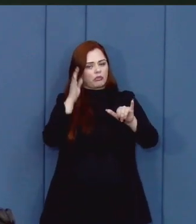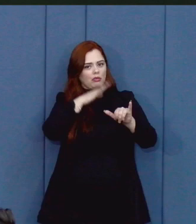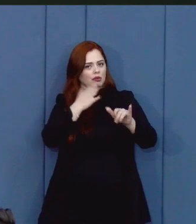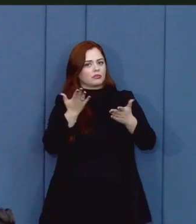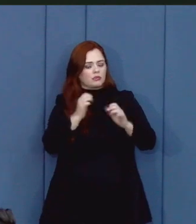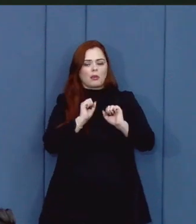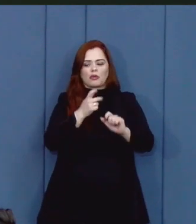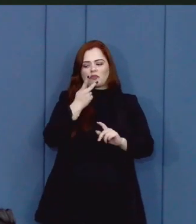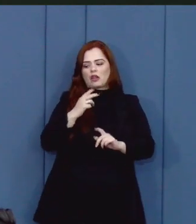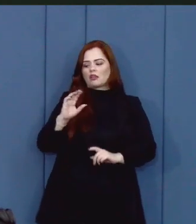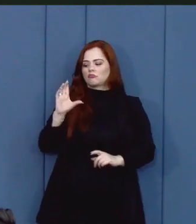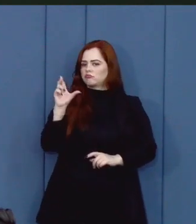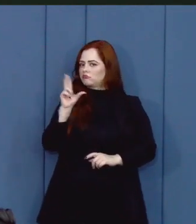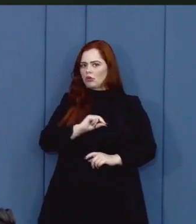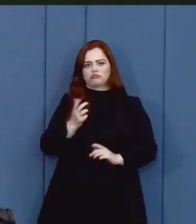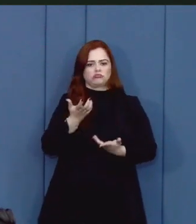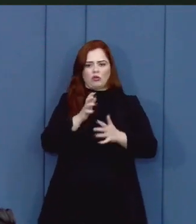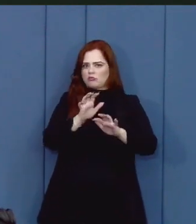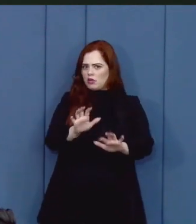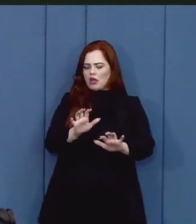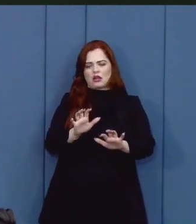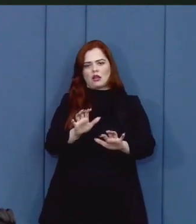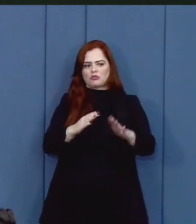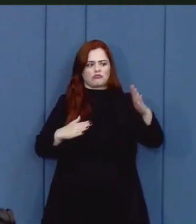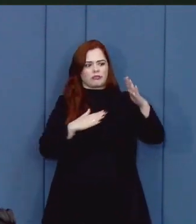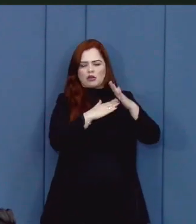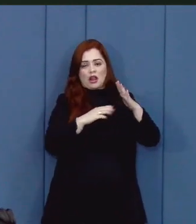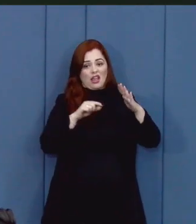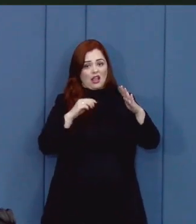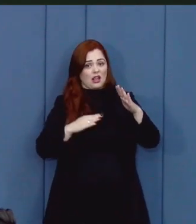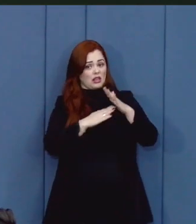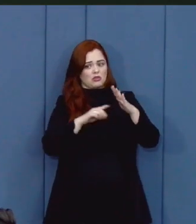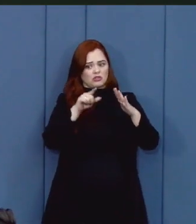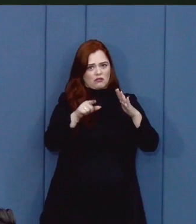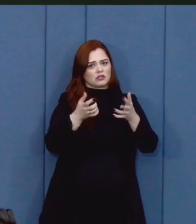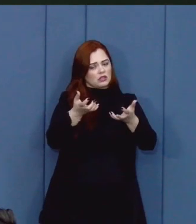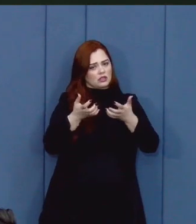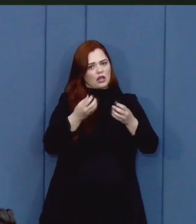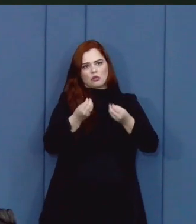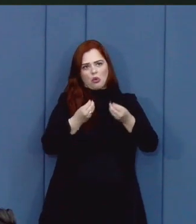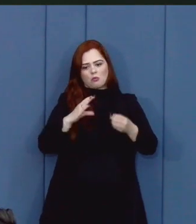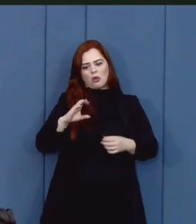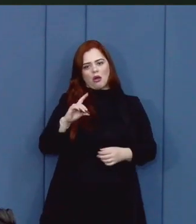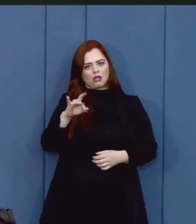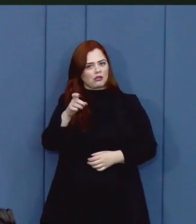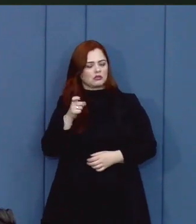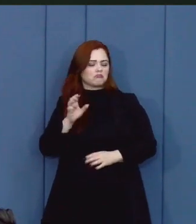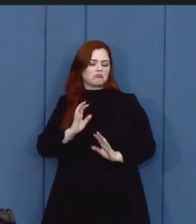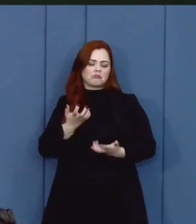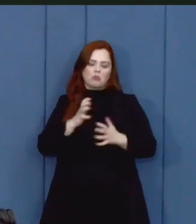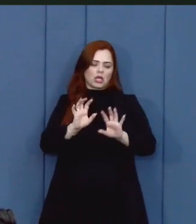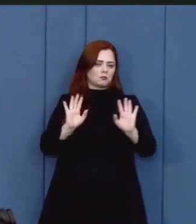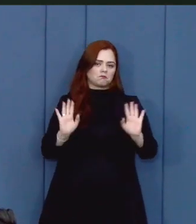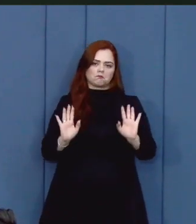pode simplesmente dizer não. Nós não vamos adotar esse limite que vocês recomendaram como limite Códex.